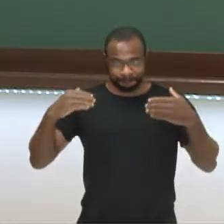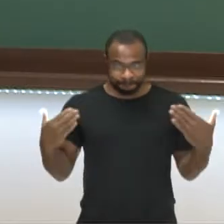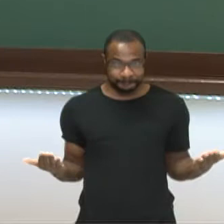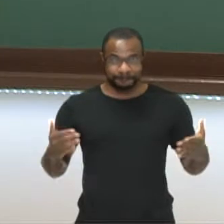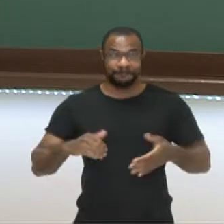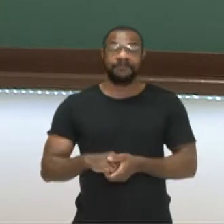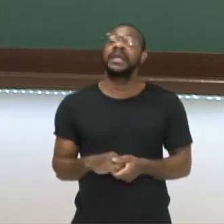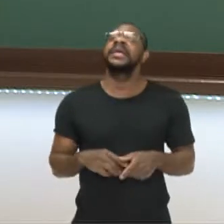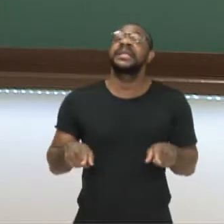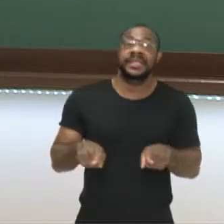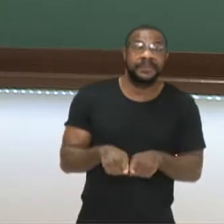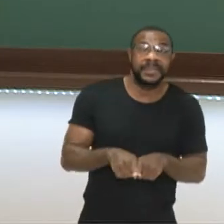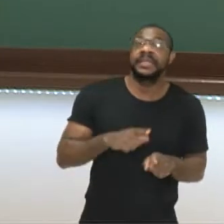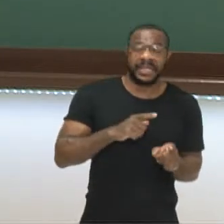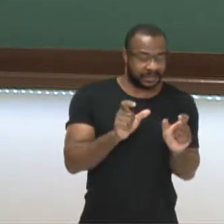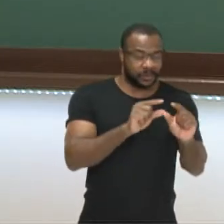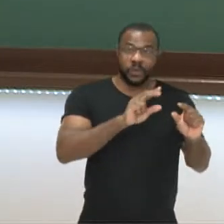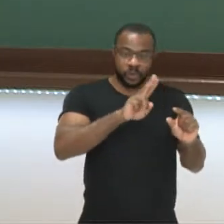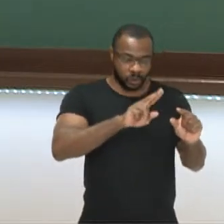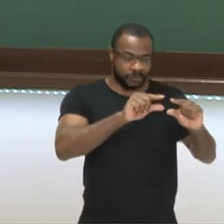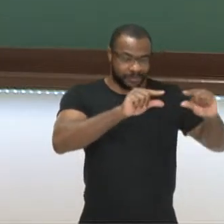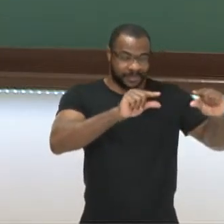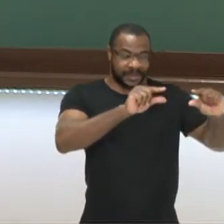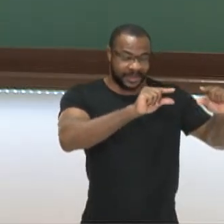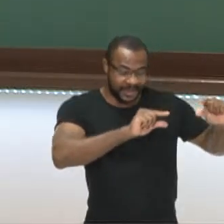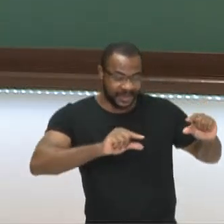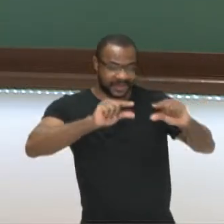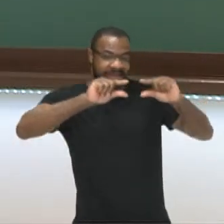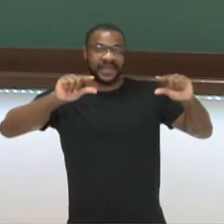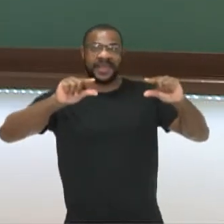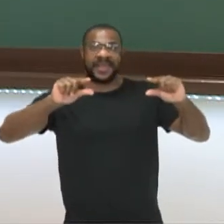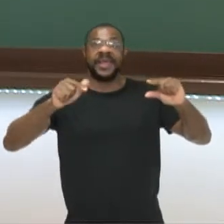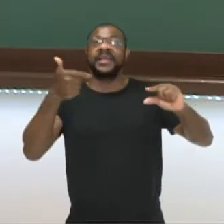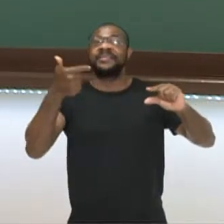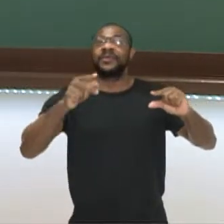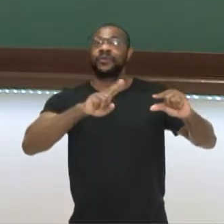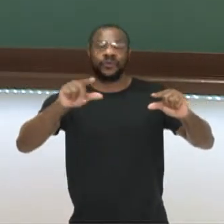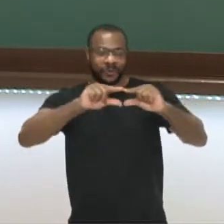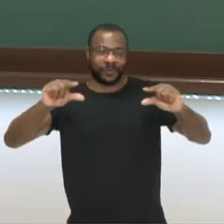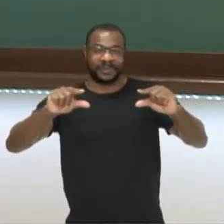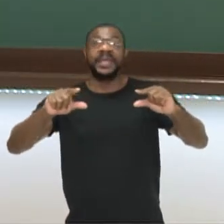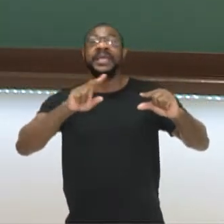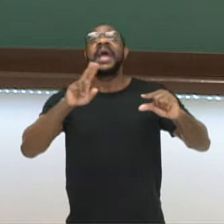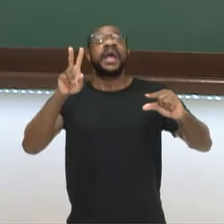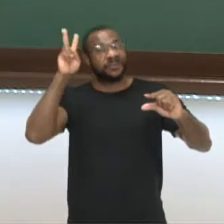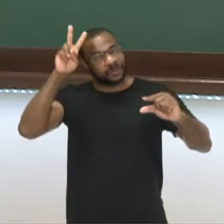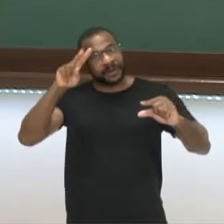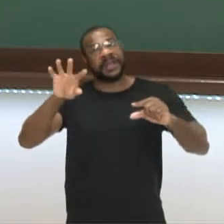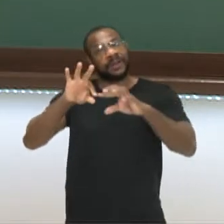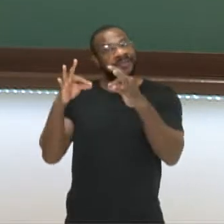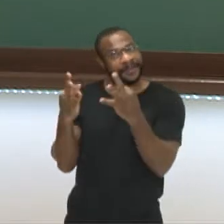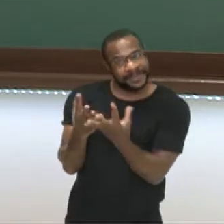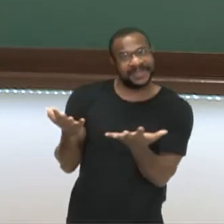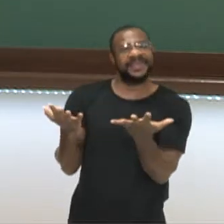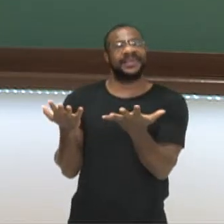além do nome, você tem o seu sobrenome. E o sobrenome carrega a história da sua família, a história dos